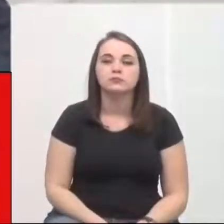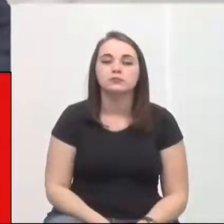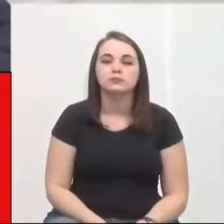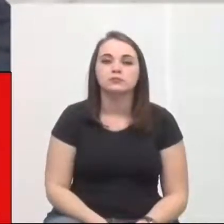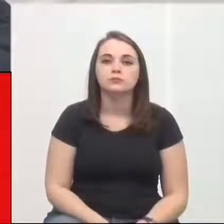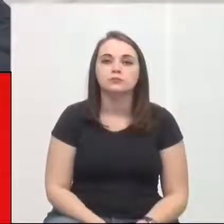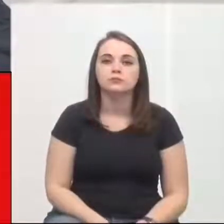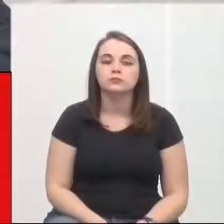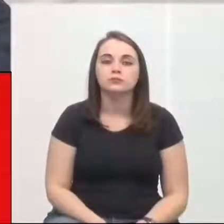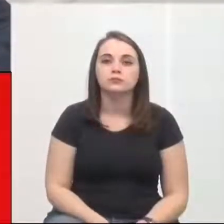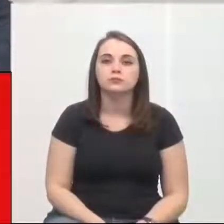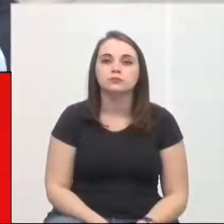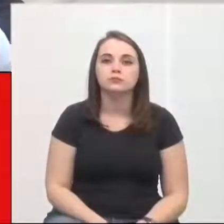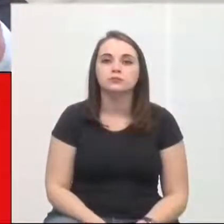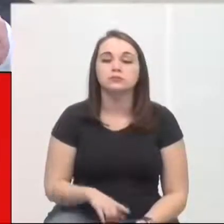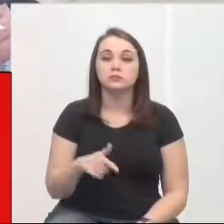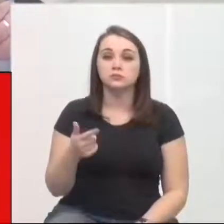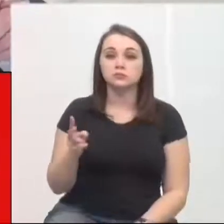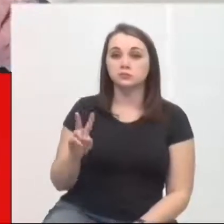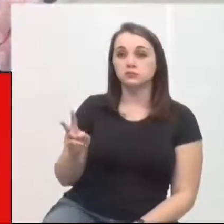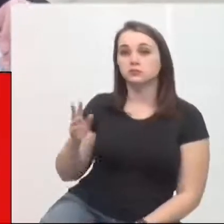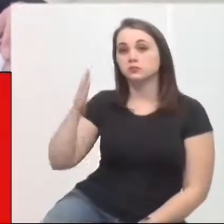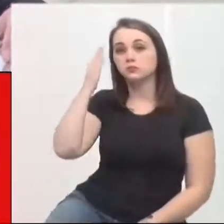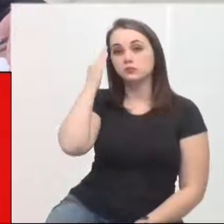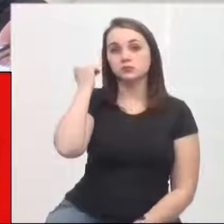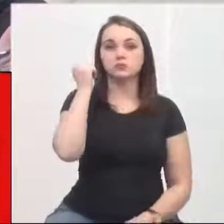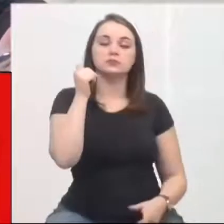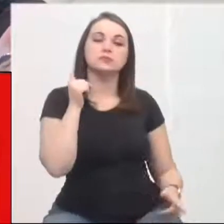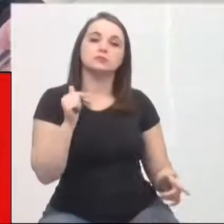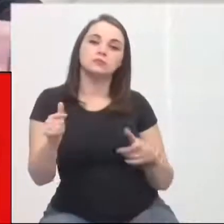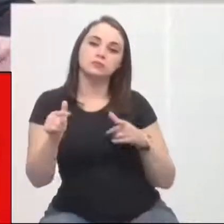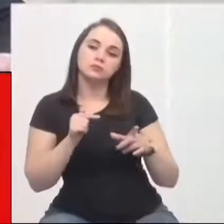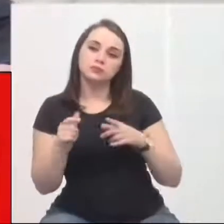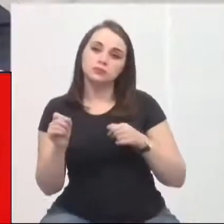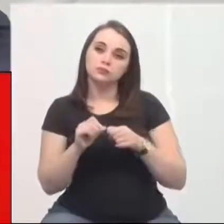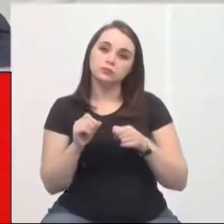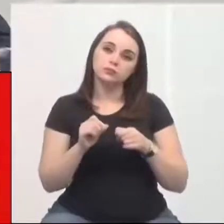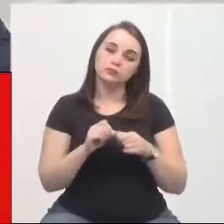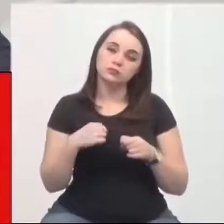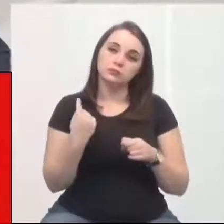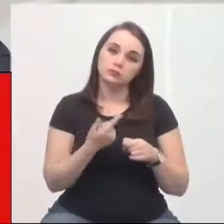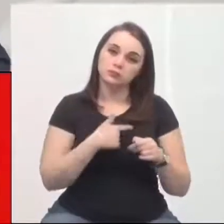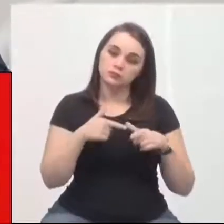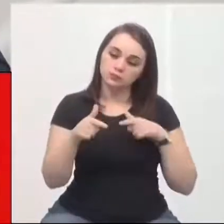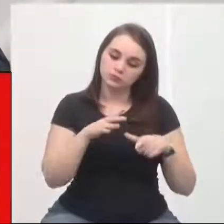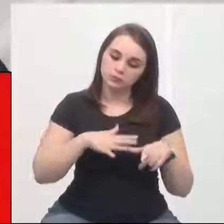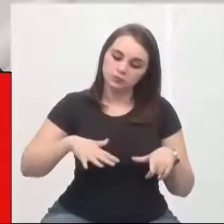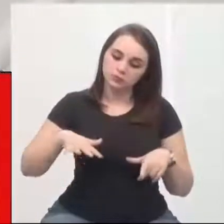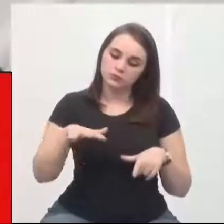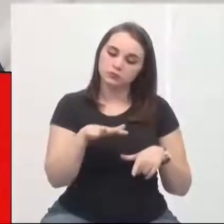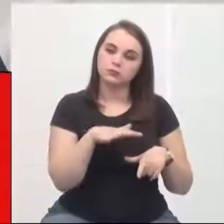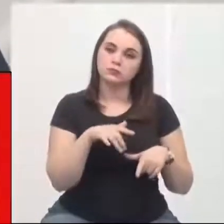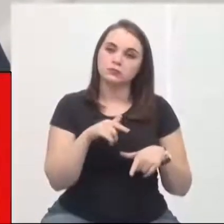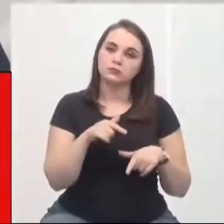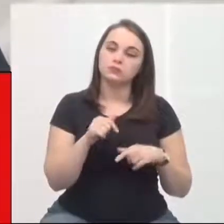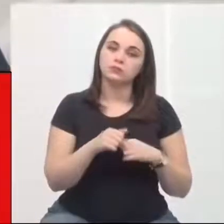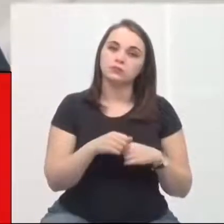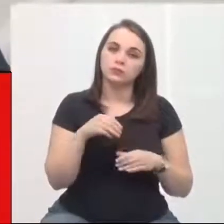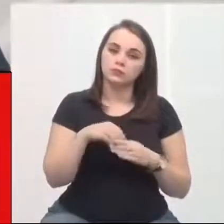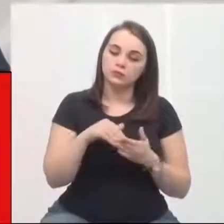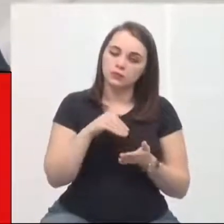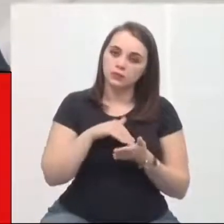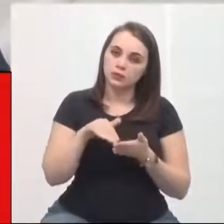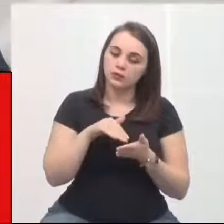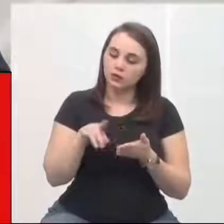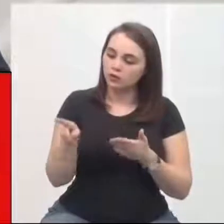O Márcio, o vereador Márcio, né, sabe de todo o trabalho que é feito dentro do pátio de máquinas, dentro da secretaria. Ele está lá,